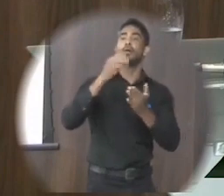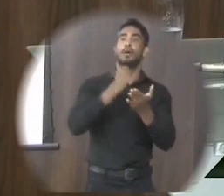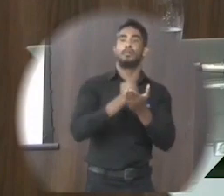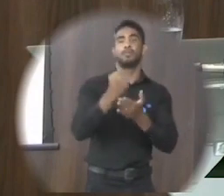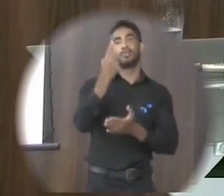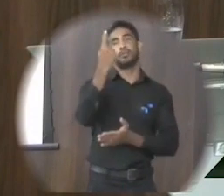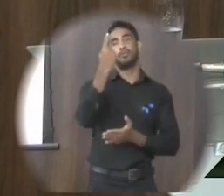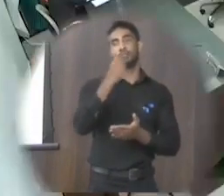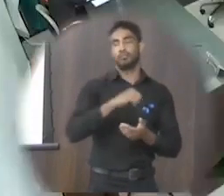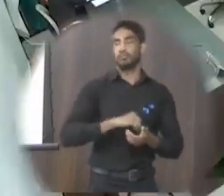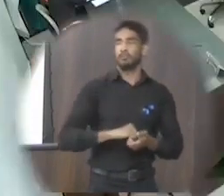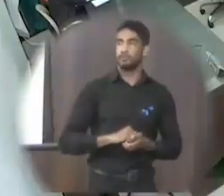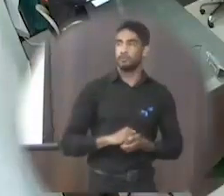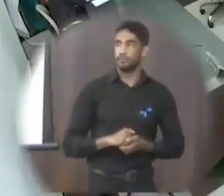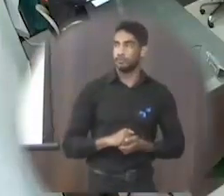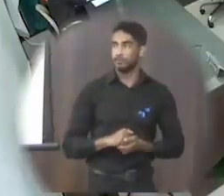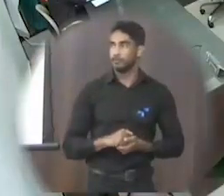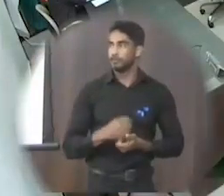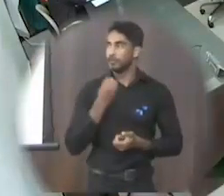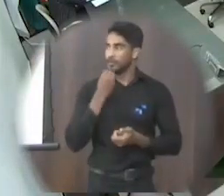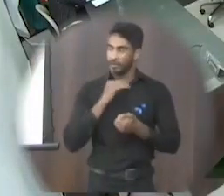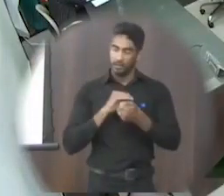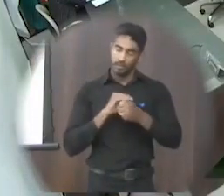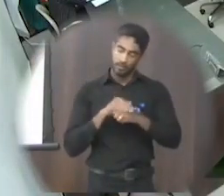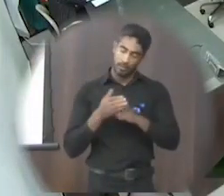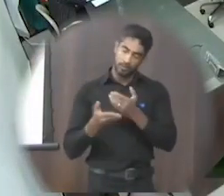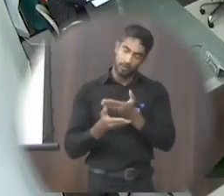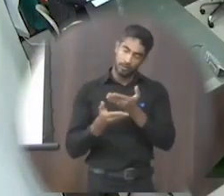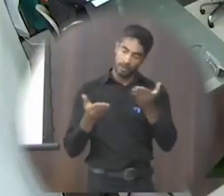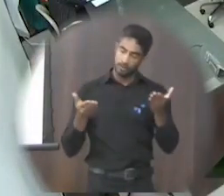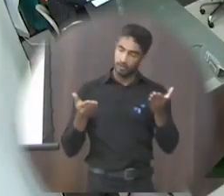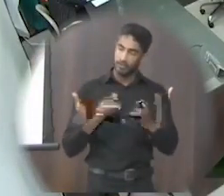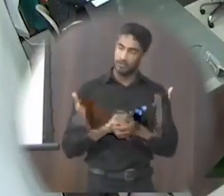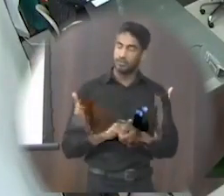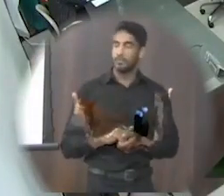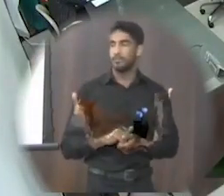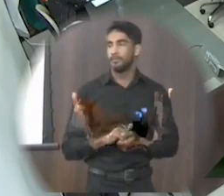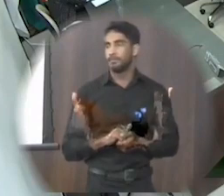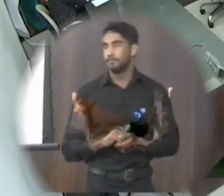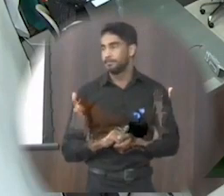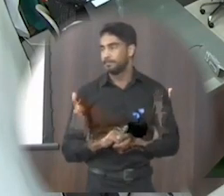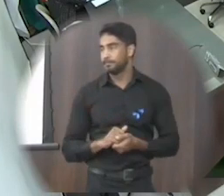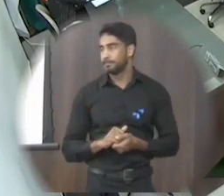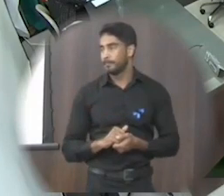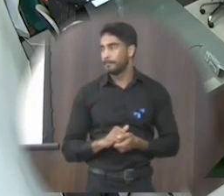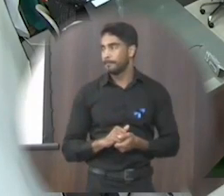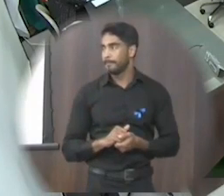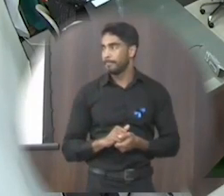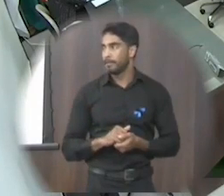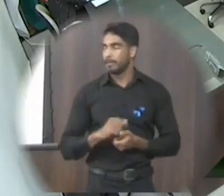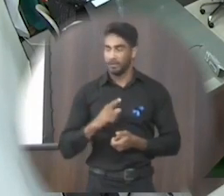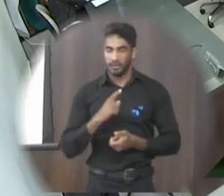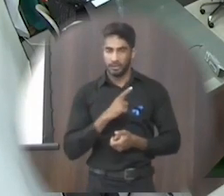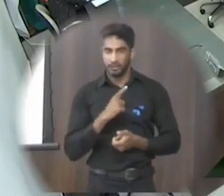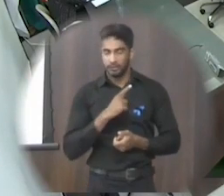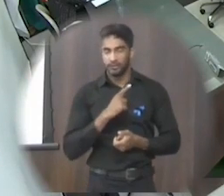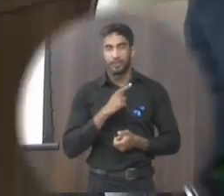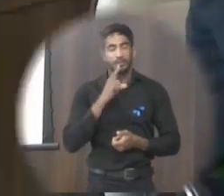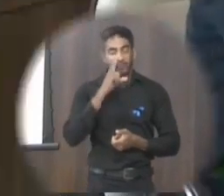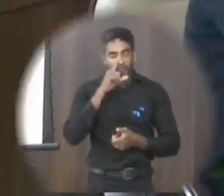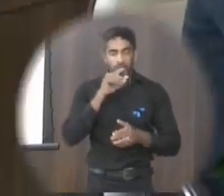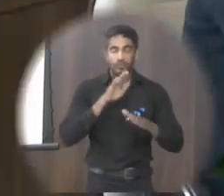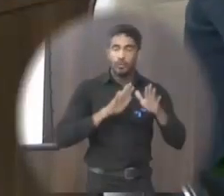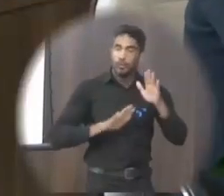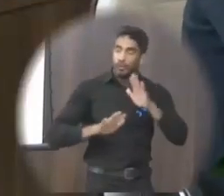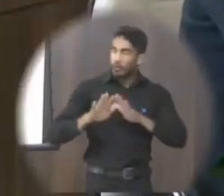teto. Boa noite a todos. Para complementar. Nós tivemos o cuidado